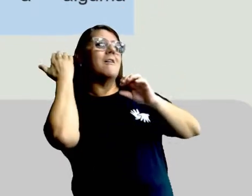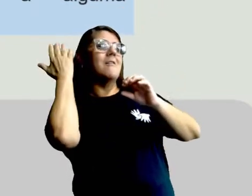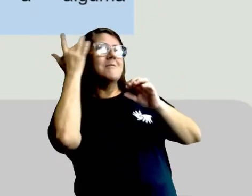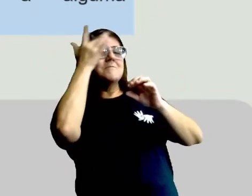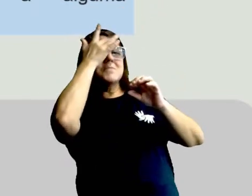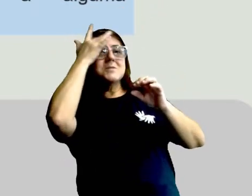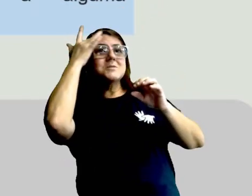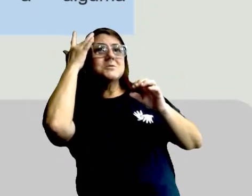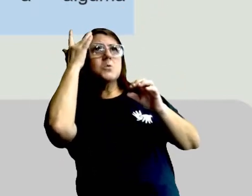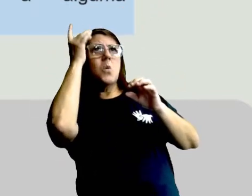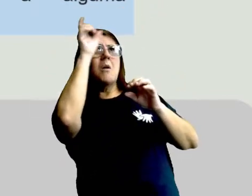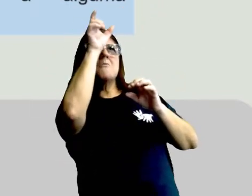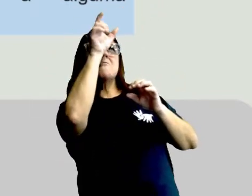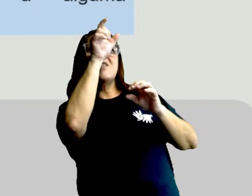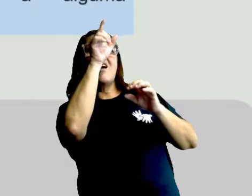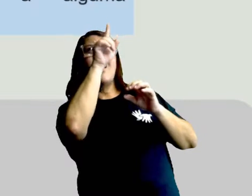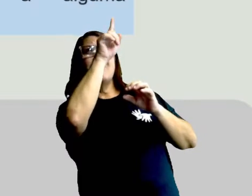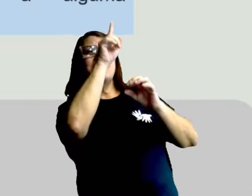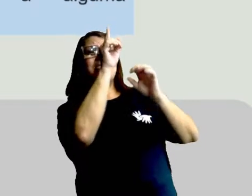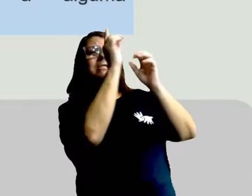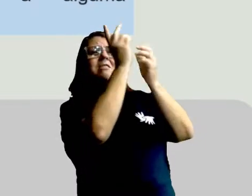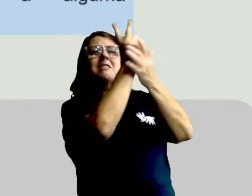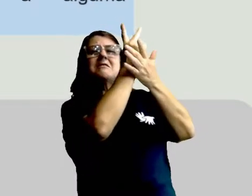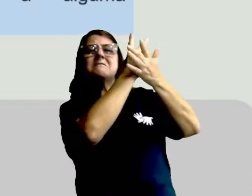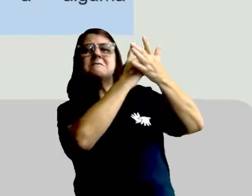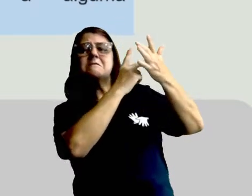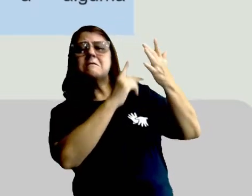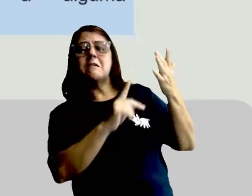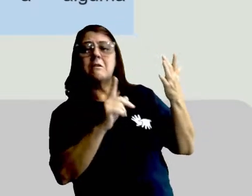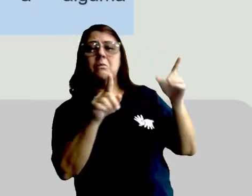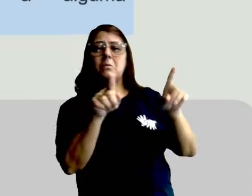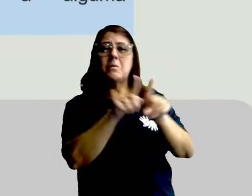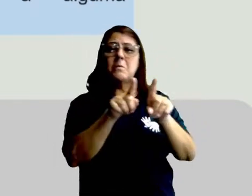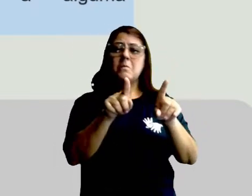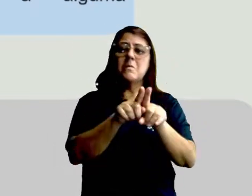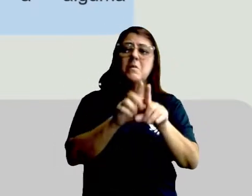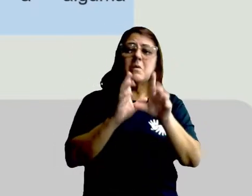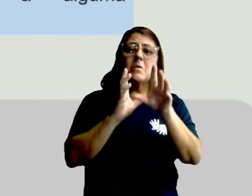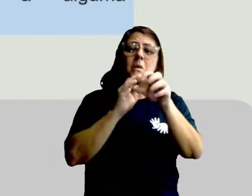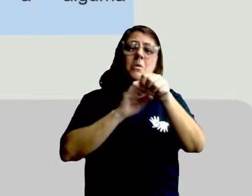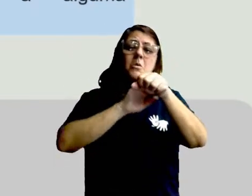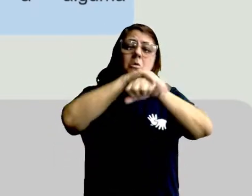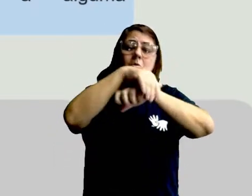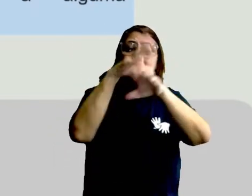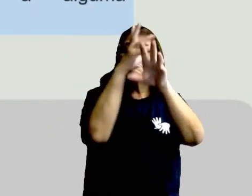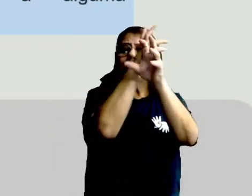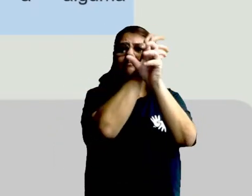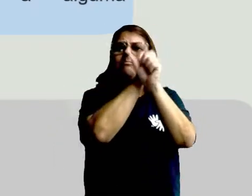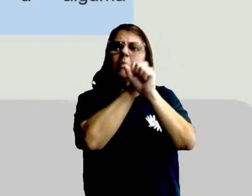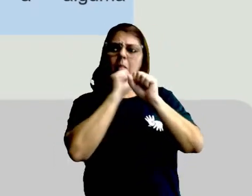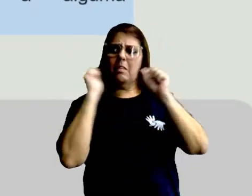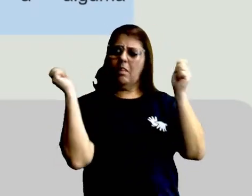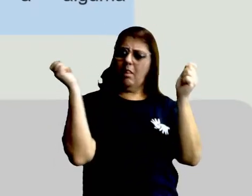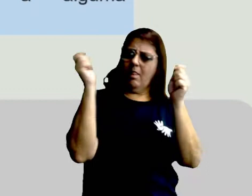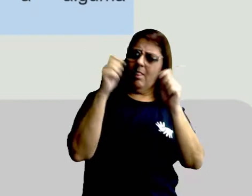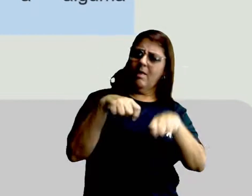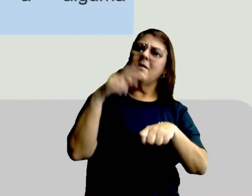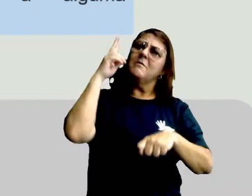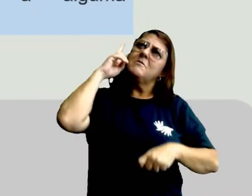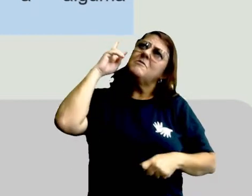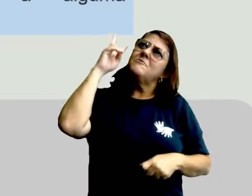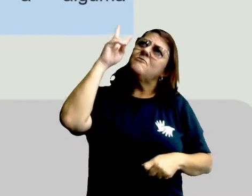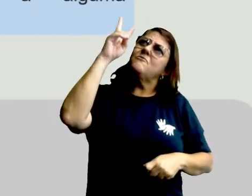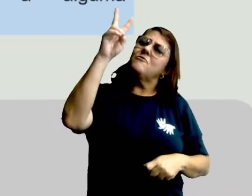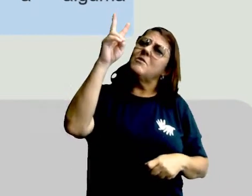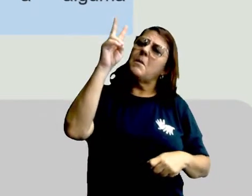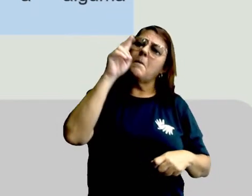figuras de pessoas, animais ou objetos. Numa noite escura, pode-se ver entre